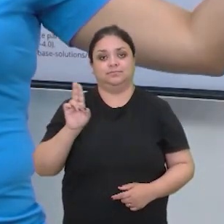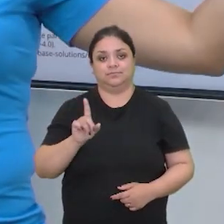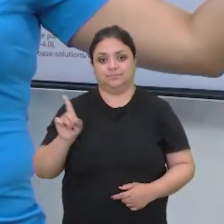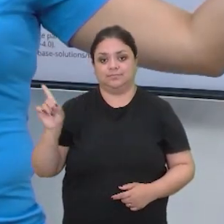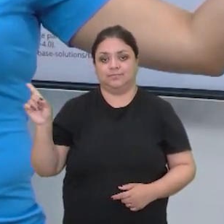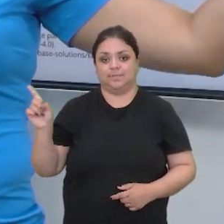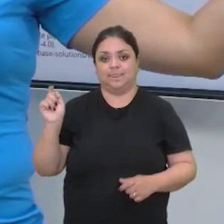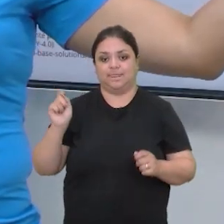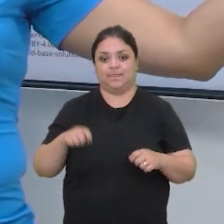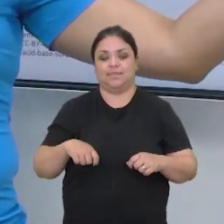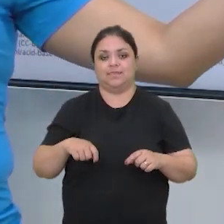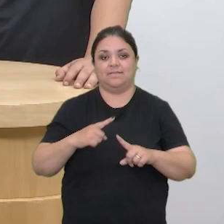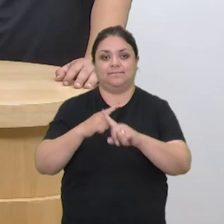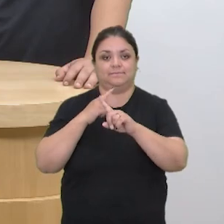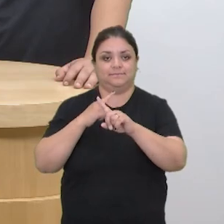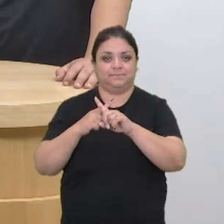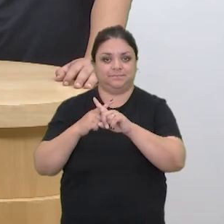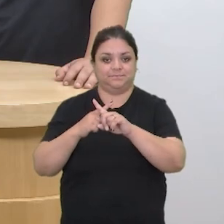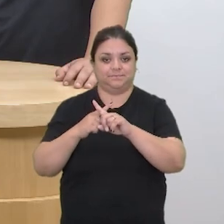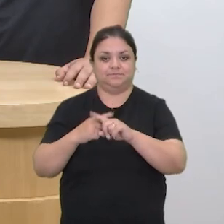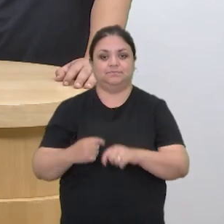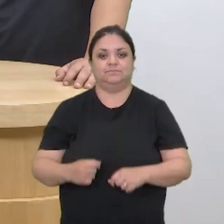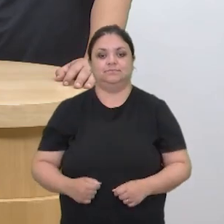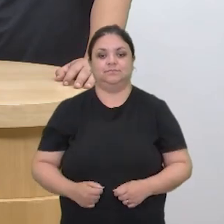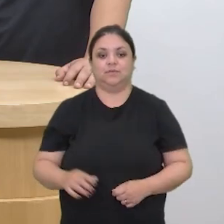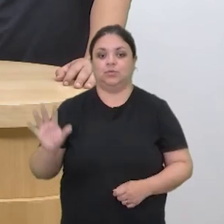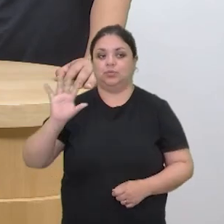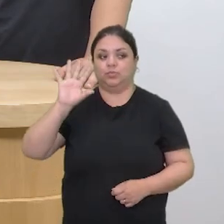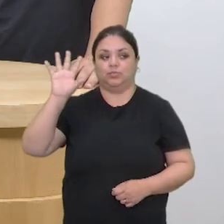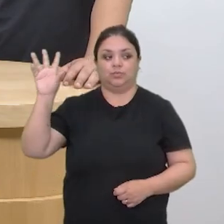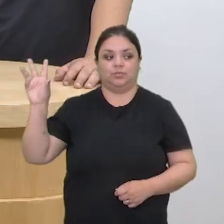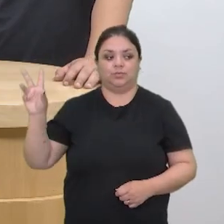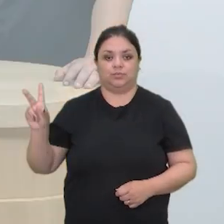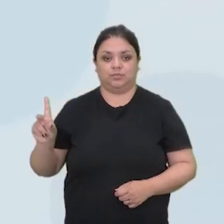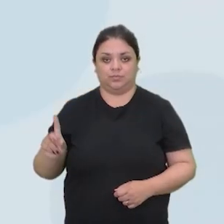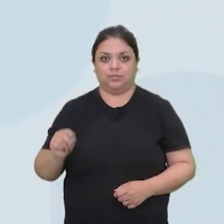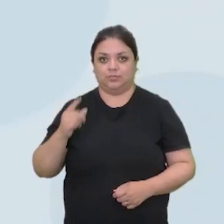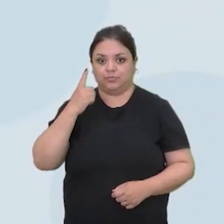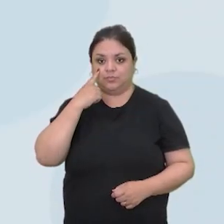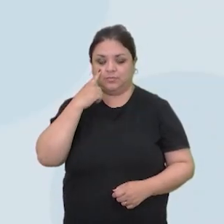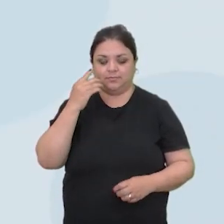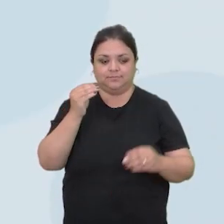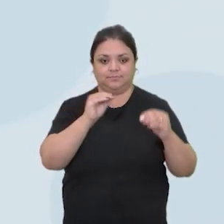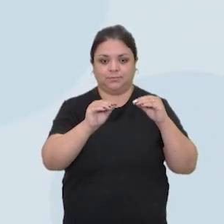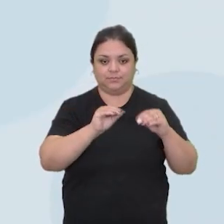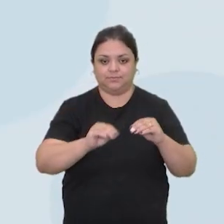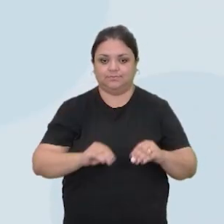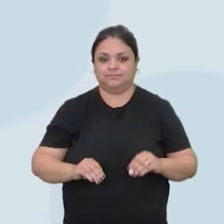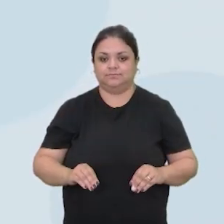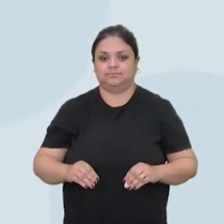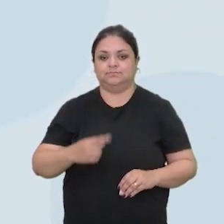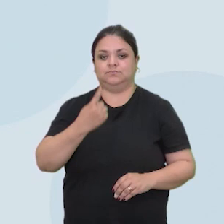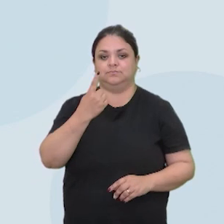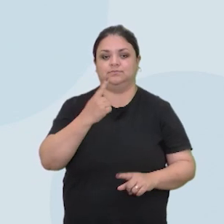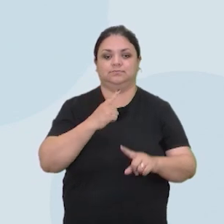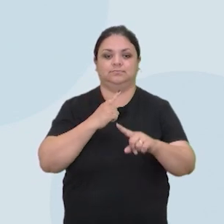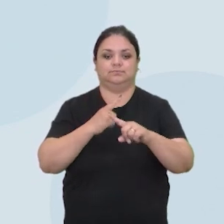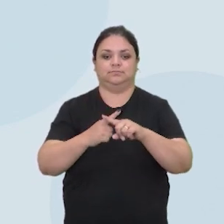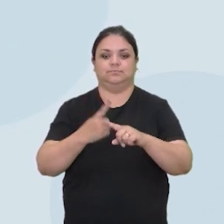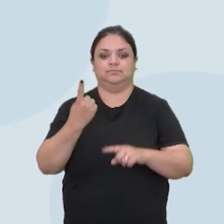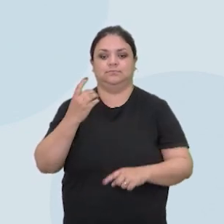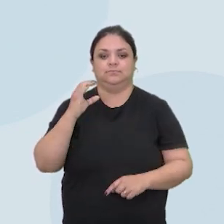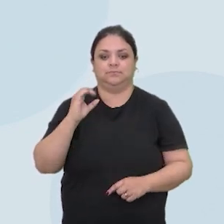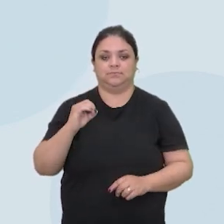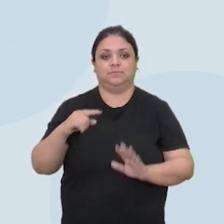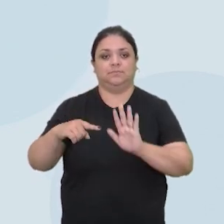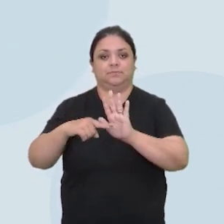na multiplicação. Então, se eu pegar os valores que estão aqui, né, que vocês estão vendo, 1 vezes 10 a menos 7, vezes